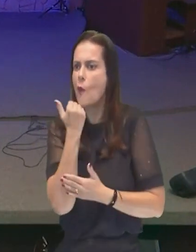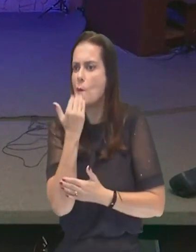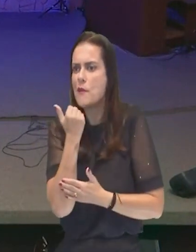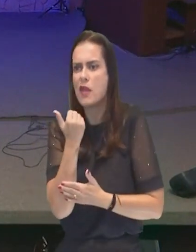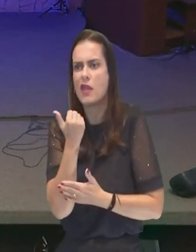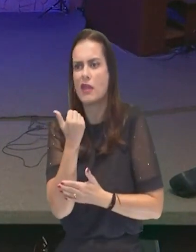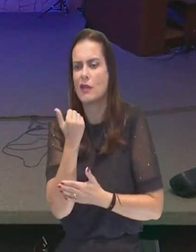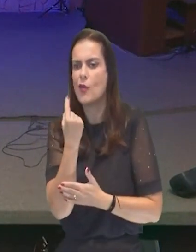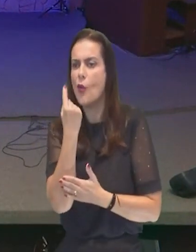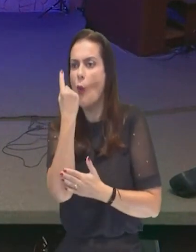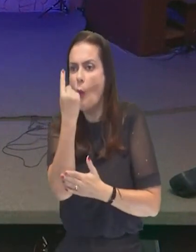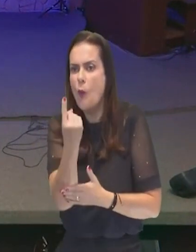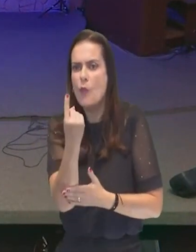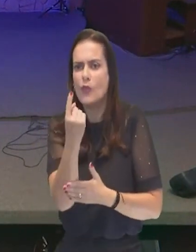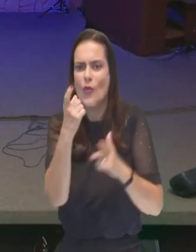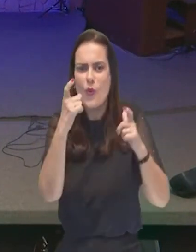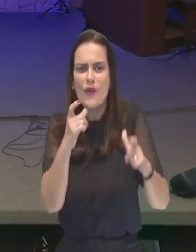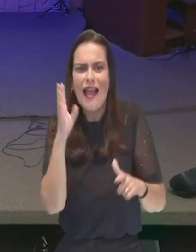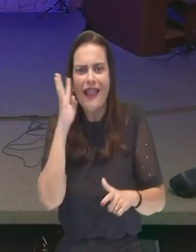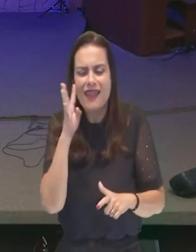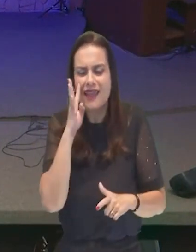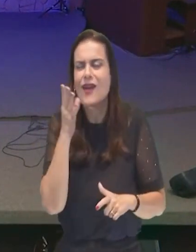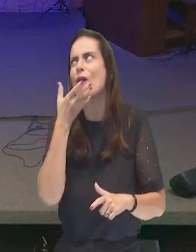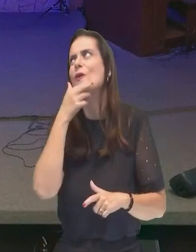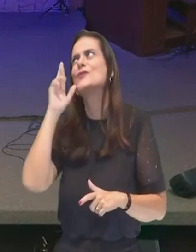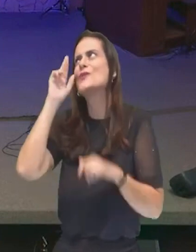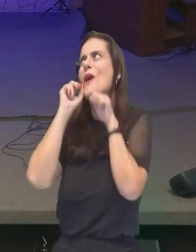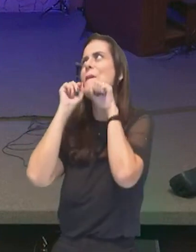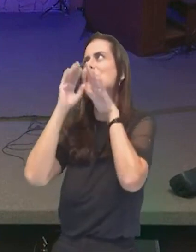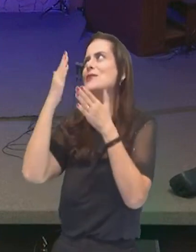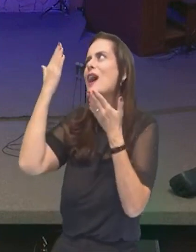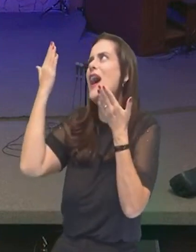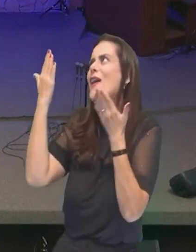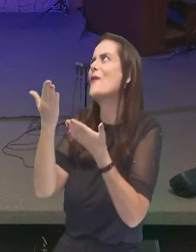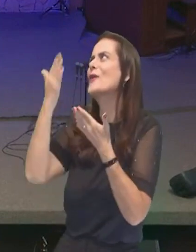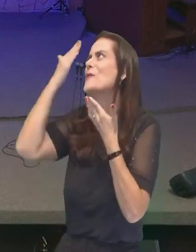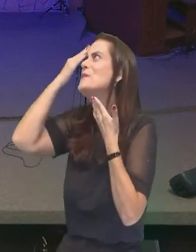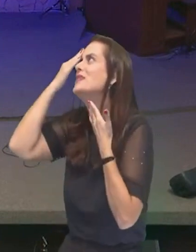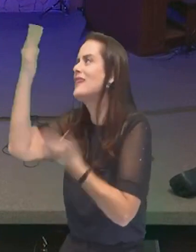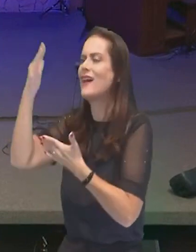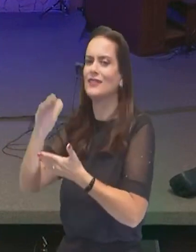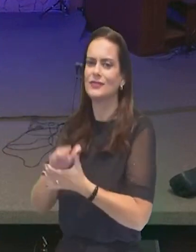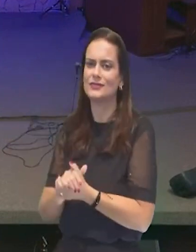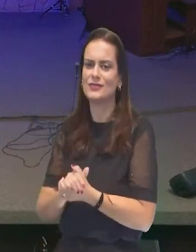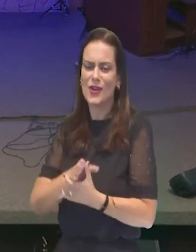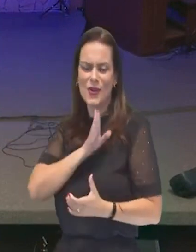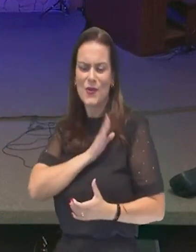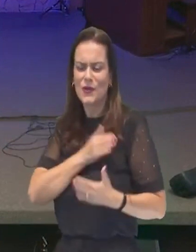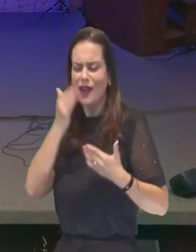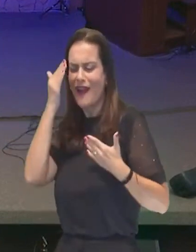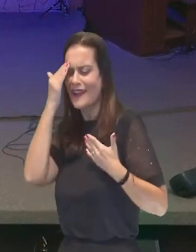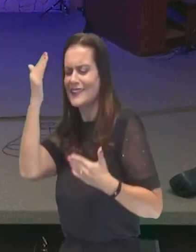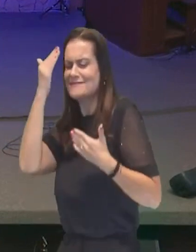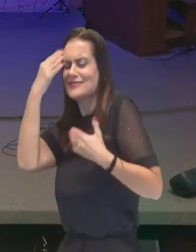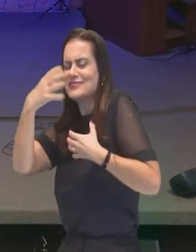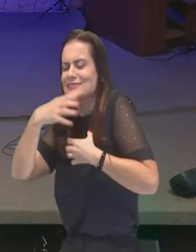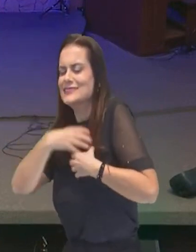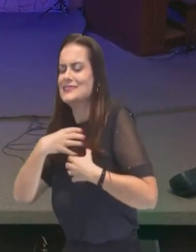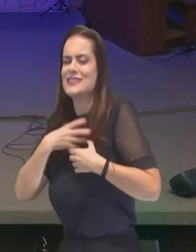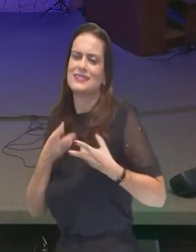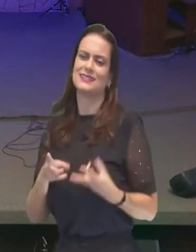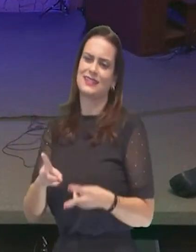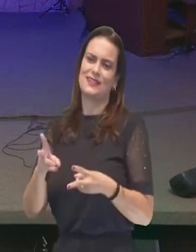uma refeição no lugar desse, e o Senhor me abençoa agora, querido. Querido, tem um coração agradecido, meu